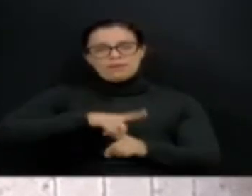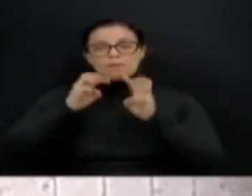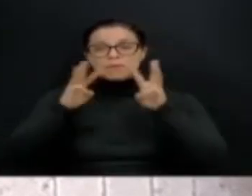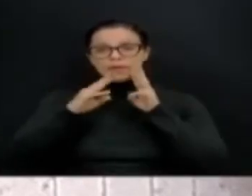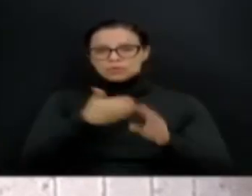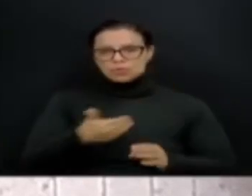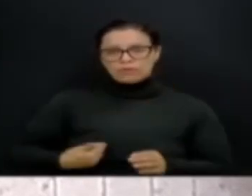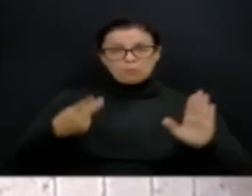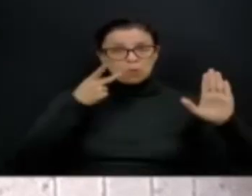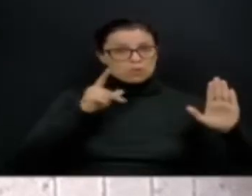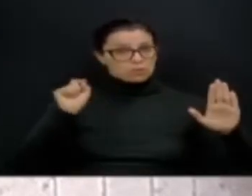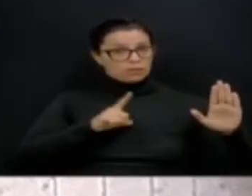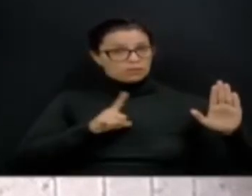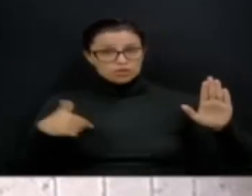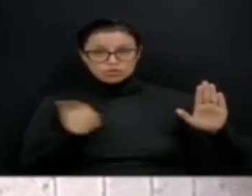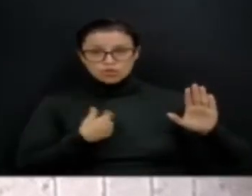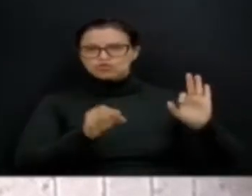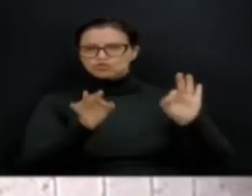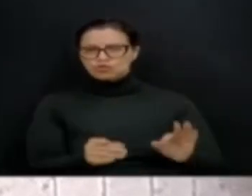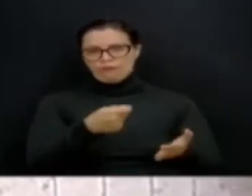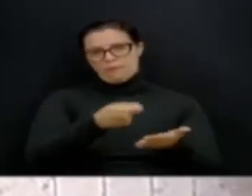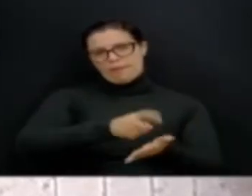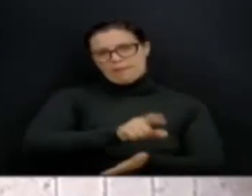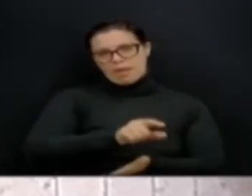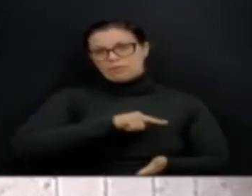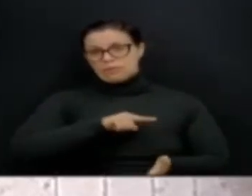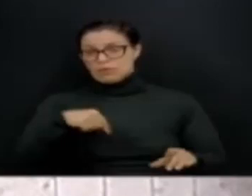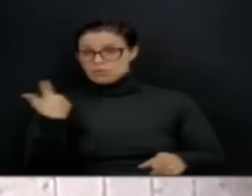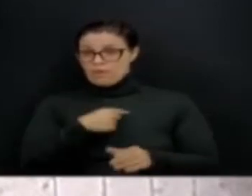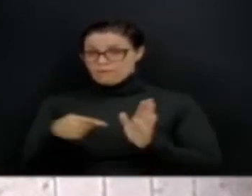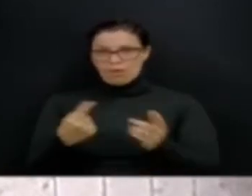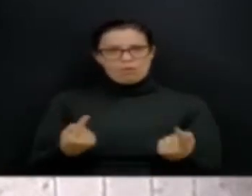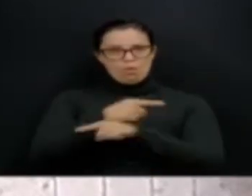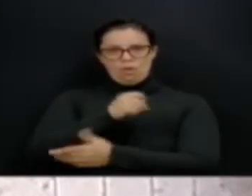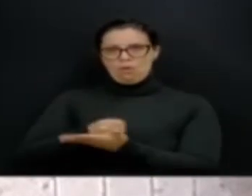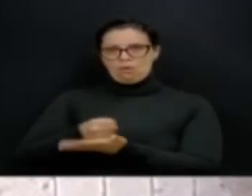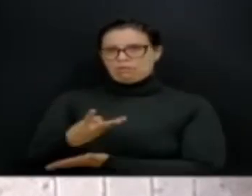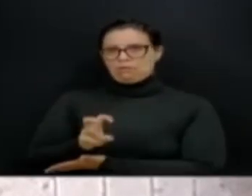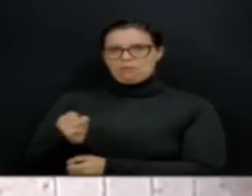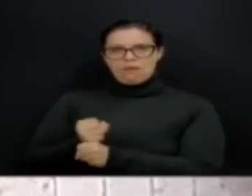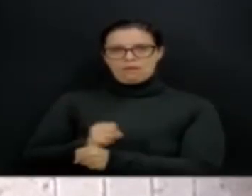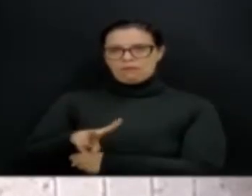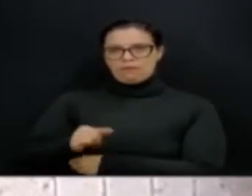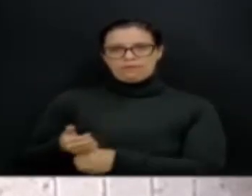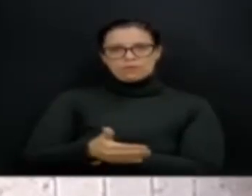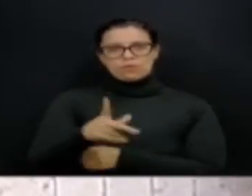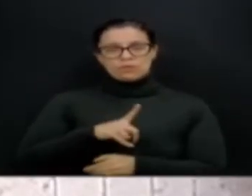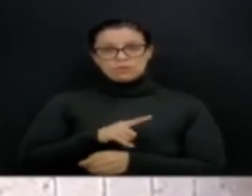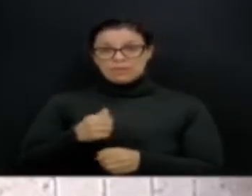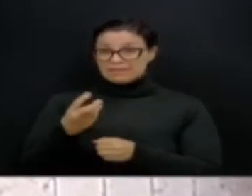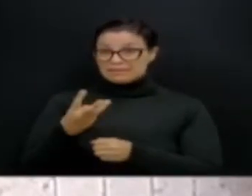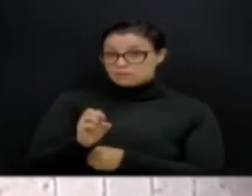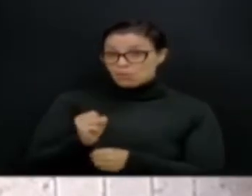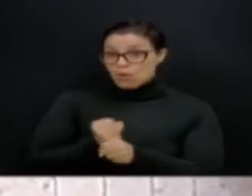do governo, a promessa, era preço justo. A realidade é um contrato de 35 anos e não curto tempo